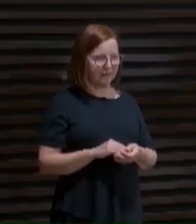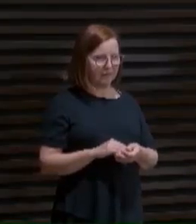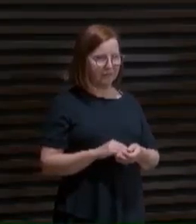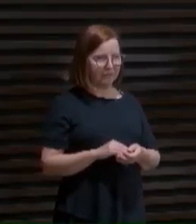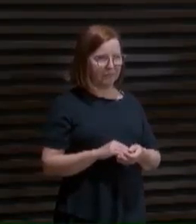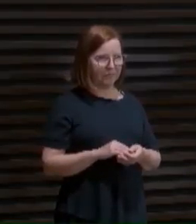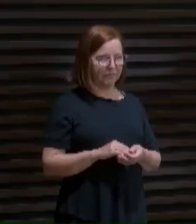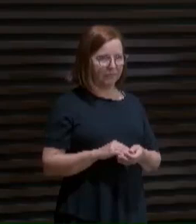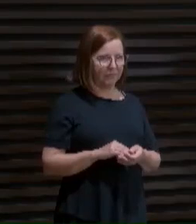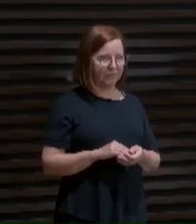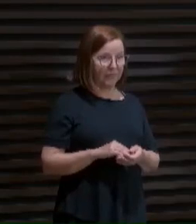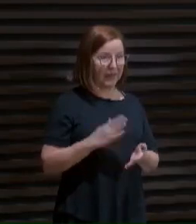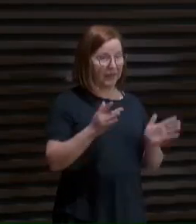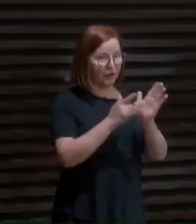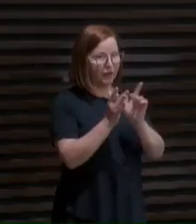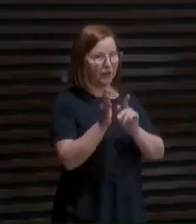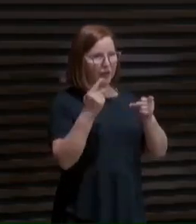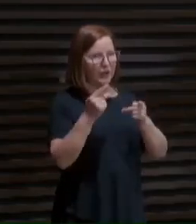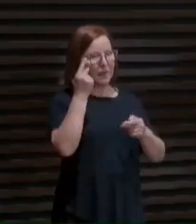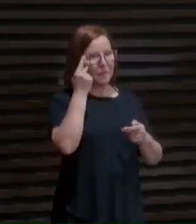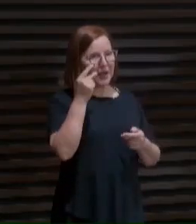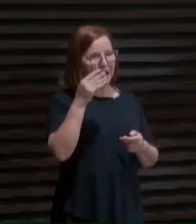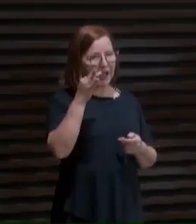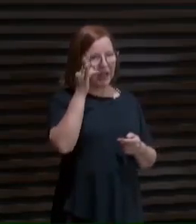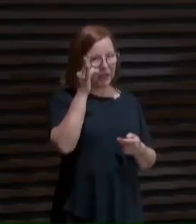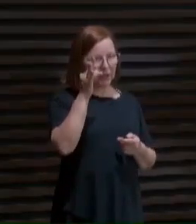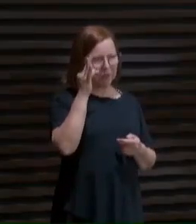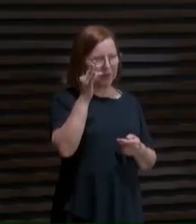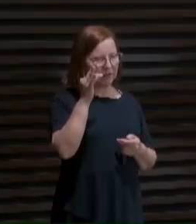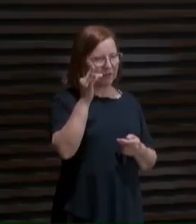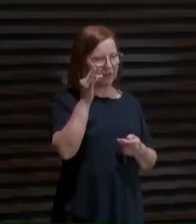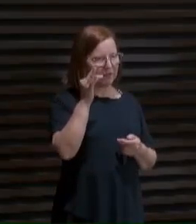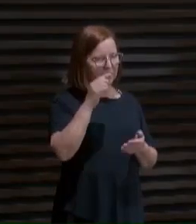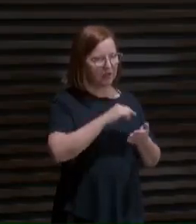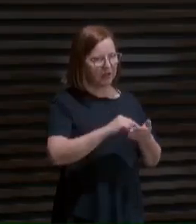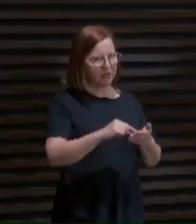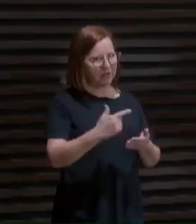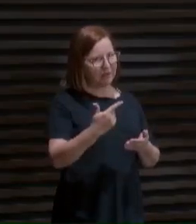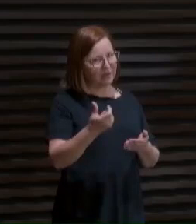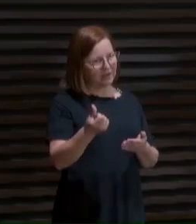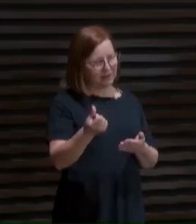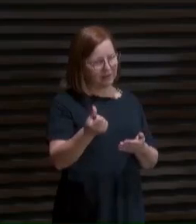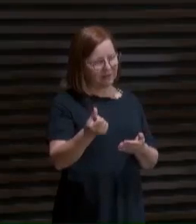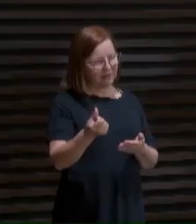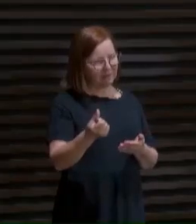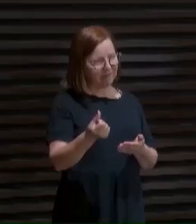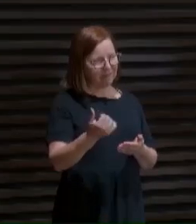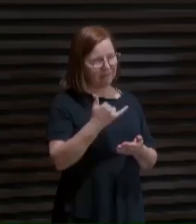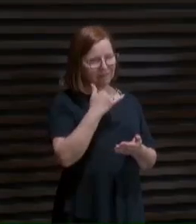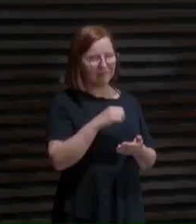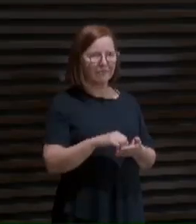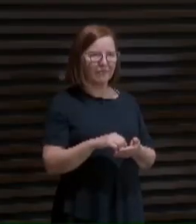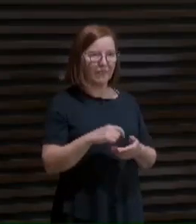Então disse a Tomé, não, é o 26, eu saltei, por favor, 26.